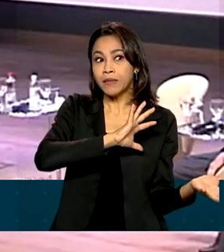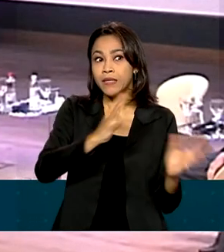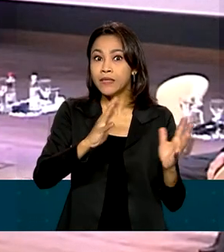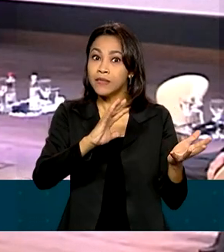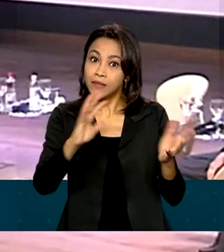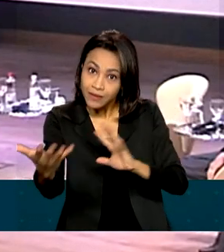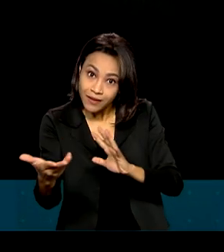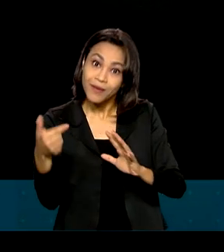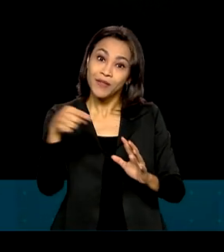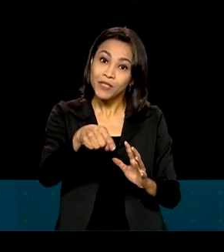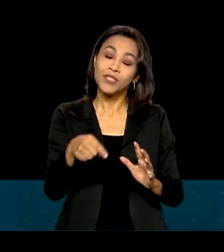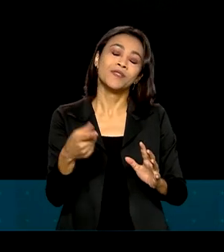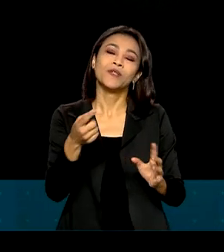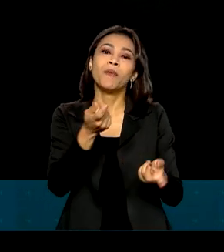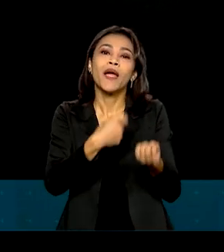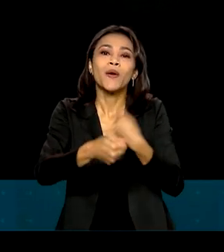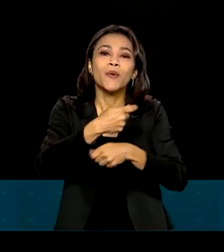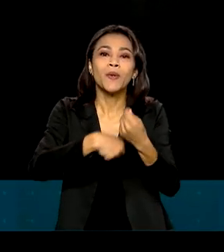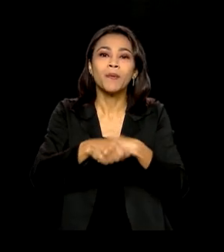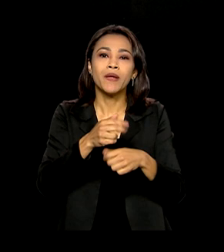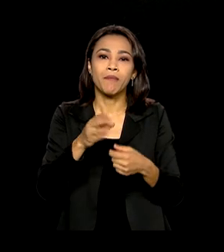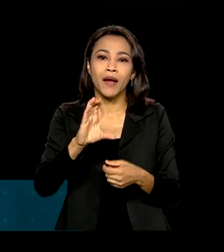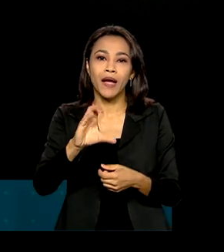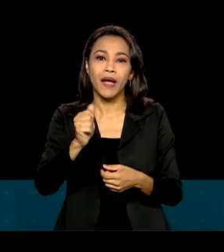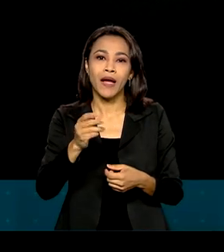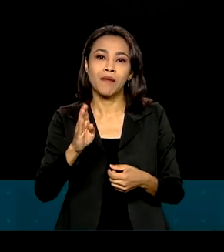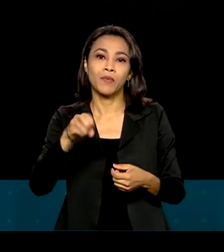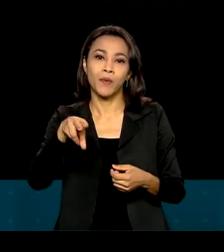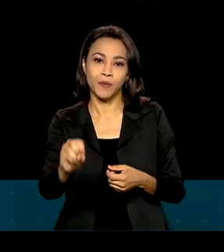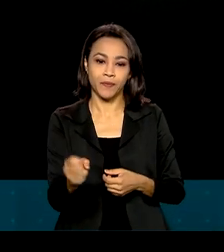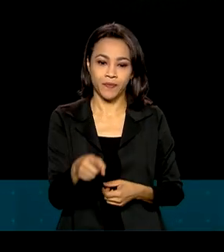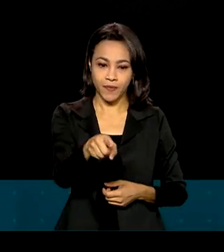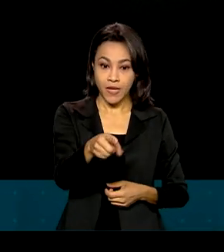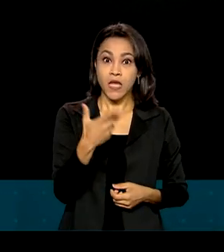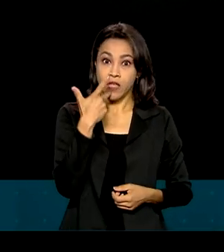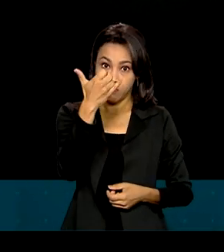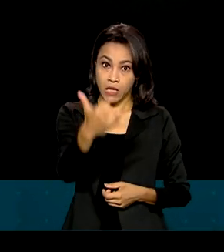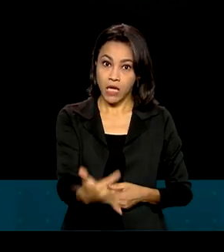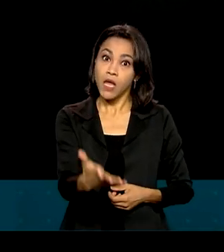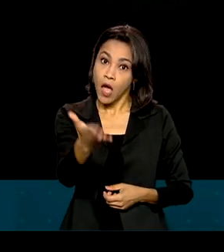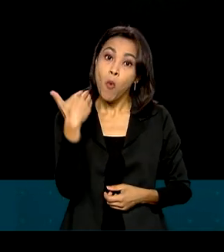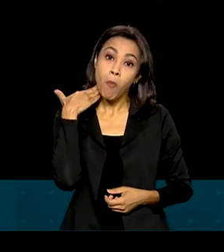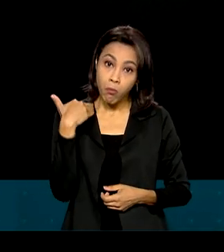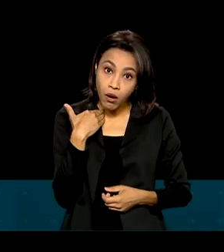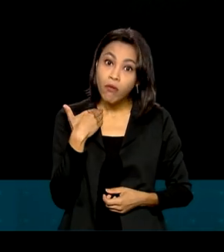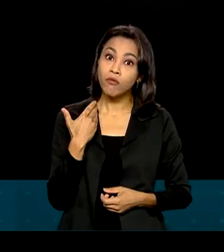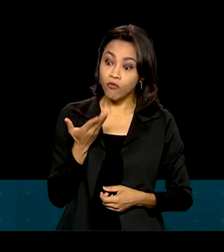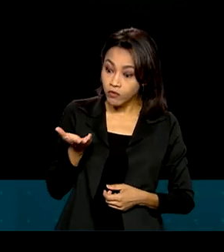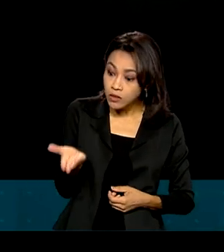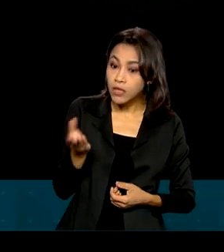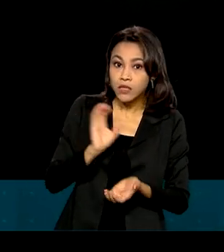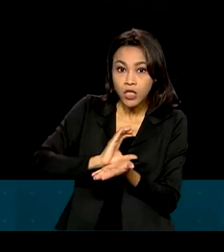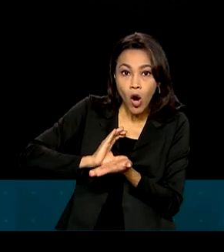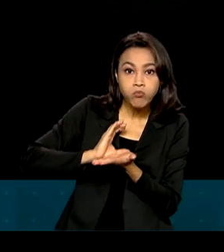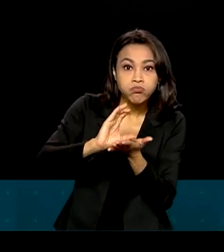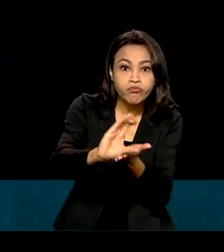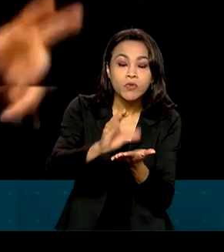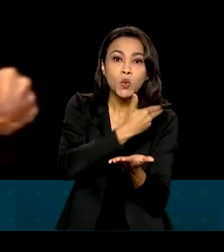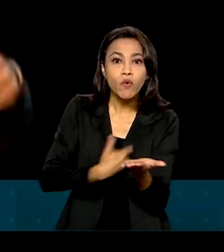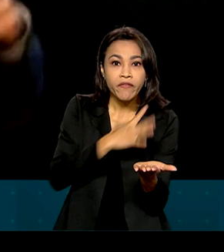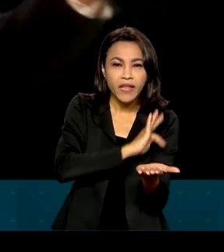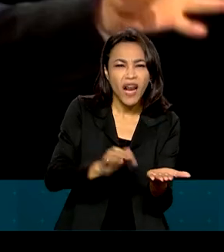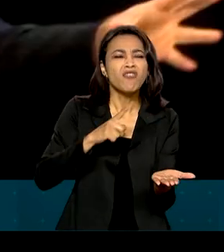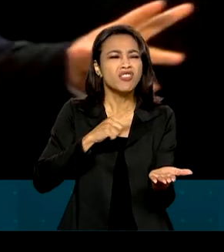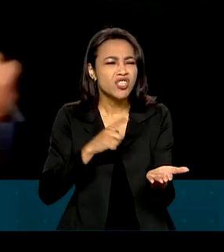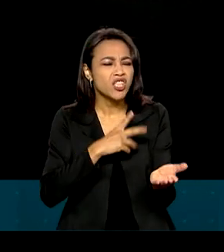neutra em carbono é um Banco de Investimentos do Brasil você só um banco de investimento da união não